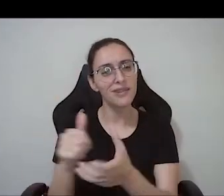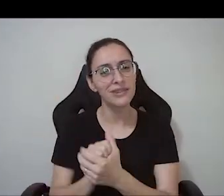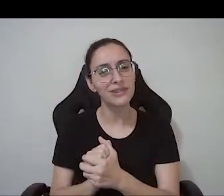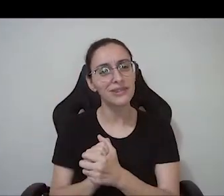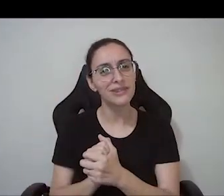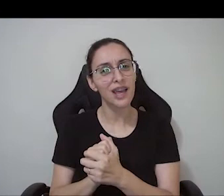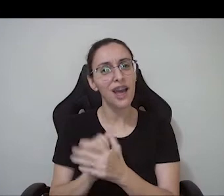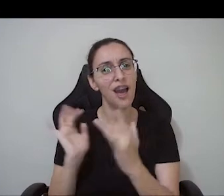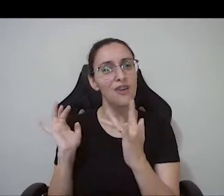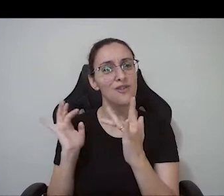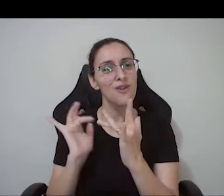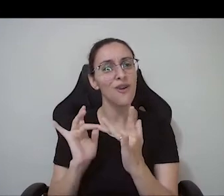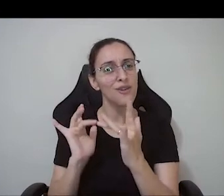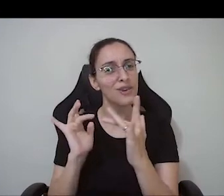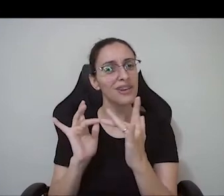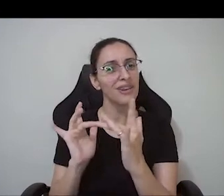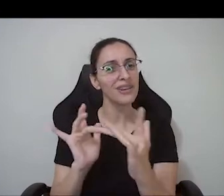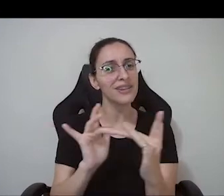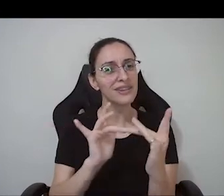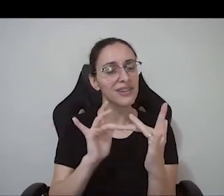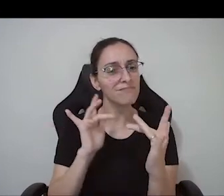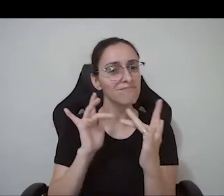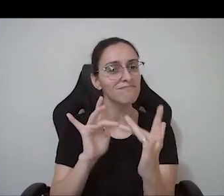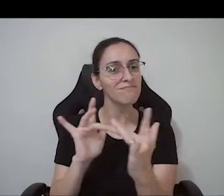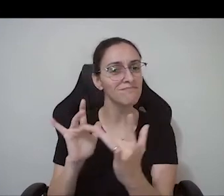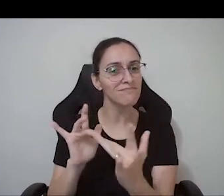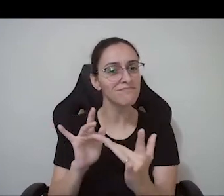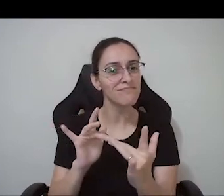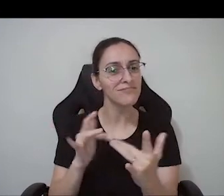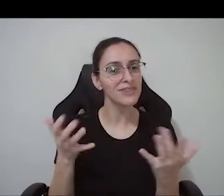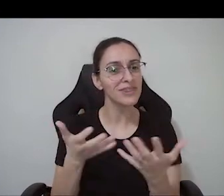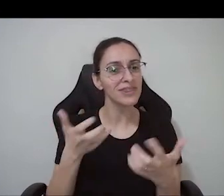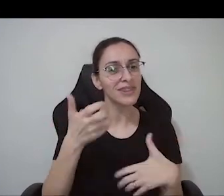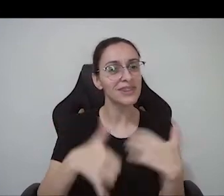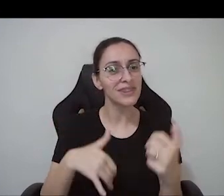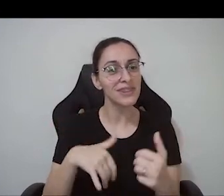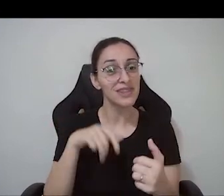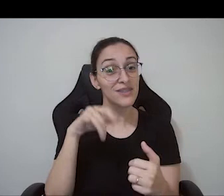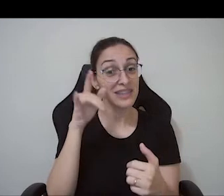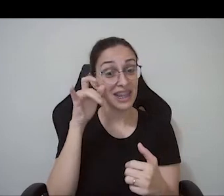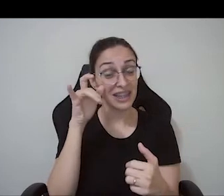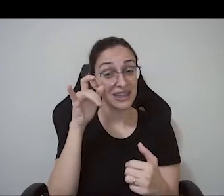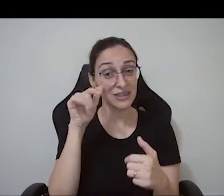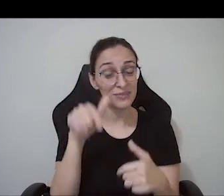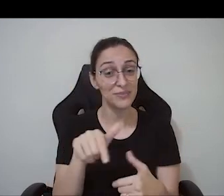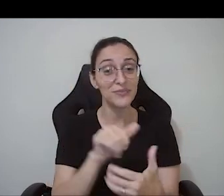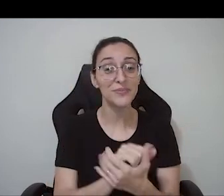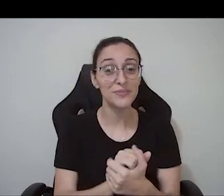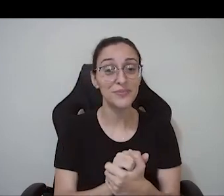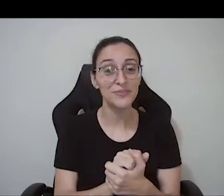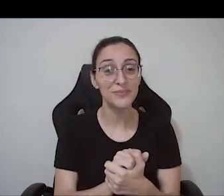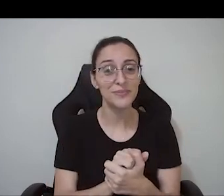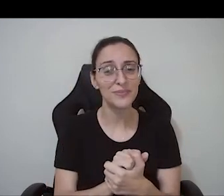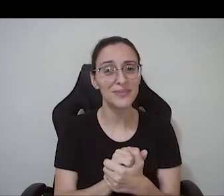se conectam? Algo interessante é que a minha avó agora ela está usando o Instagram. E é